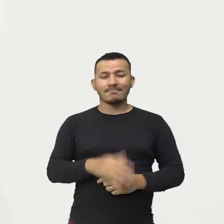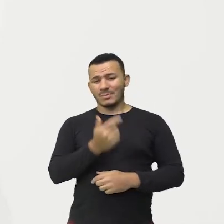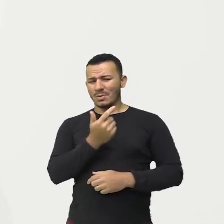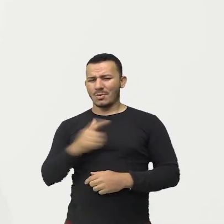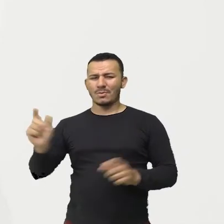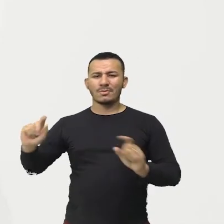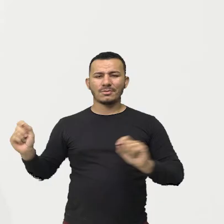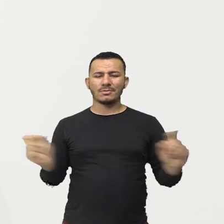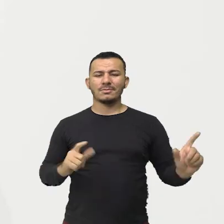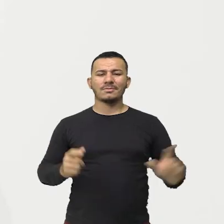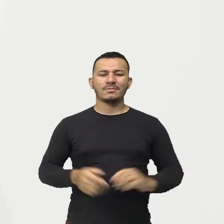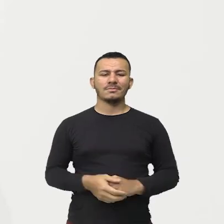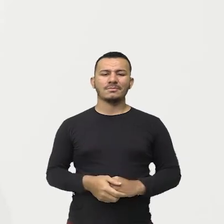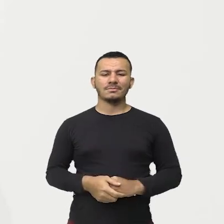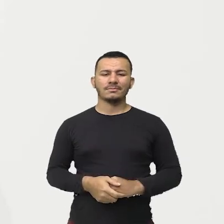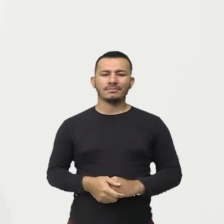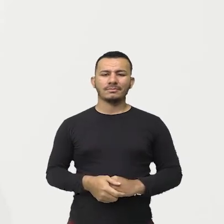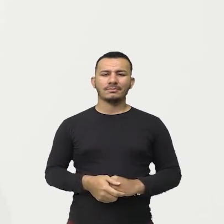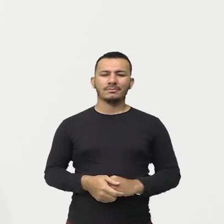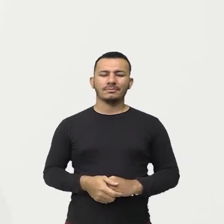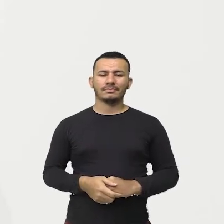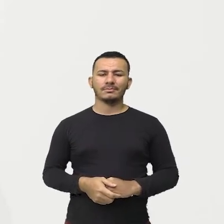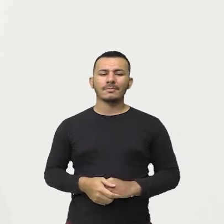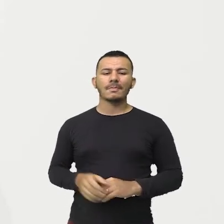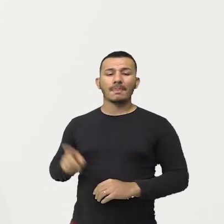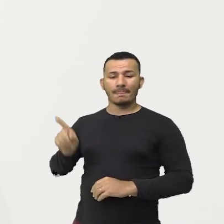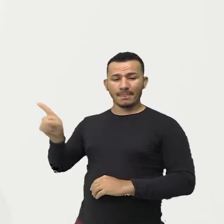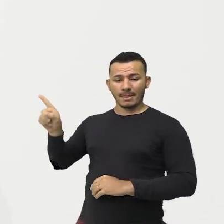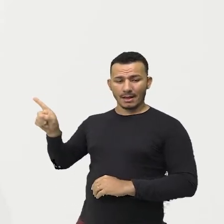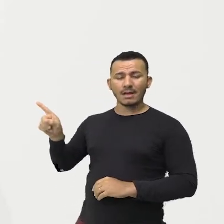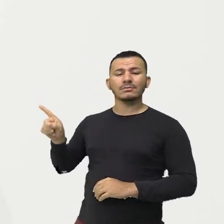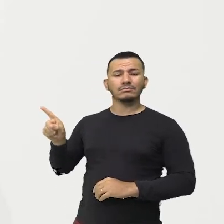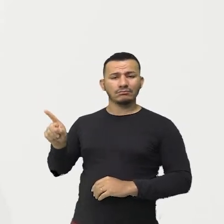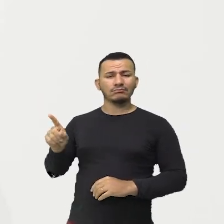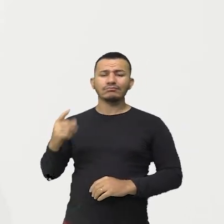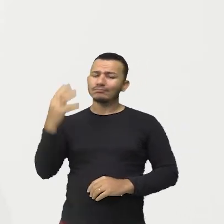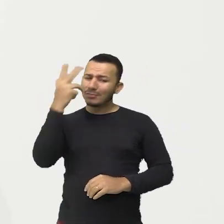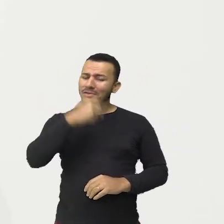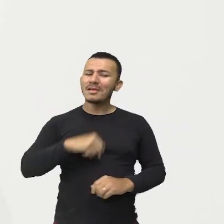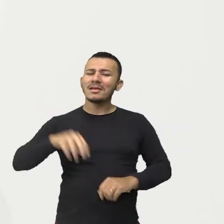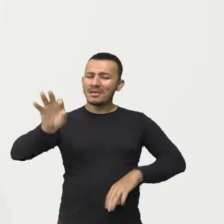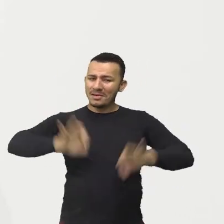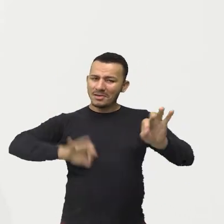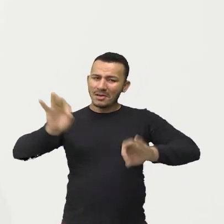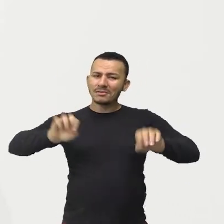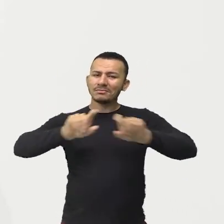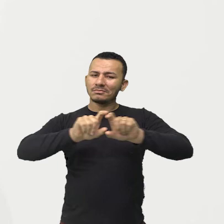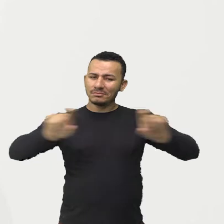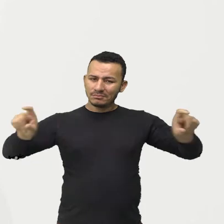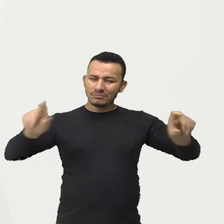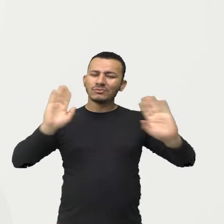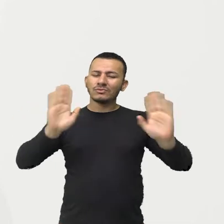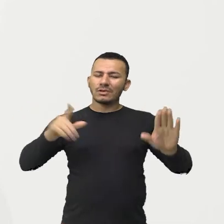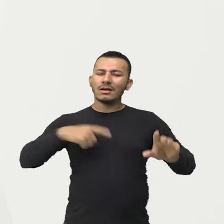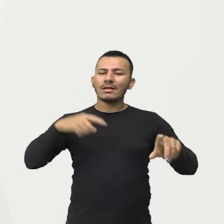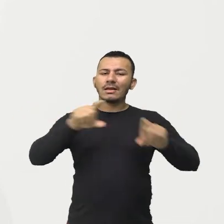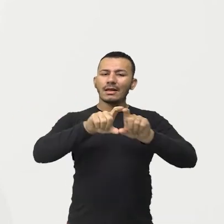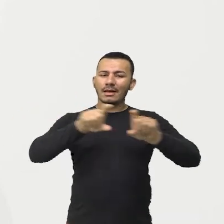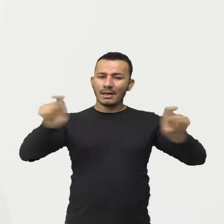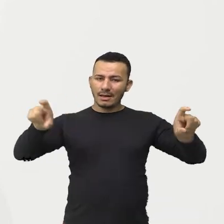mais um exemplo de valor numérico. Olha só, uma questão melhor, uma questão mais bonita, olha só. Nós temos a expressão numérica